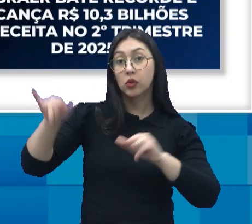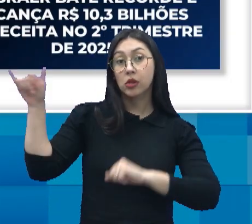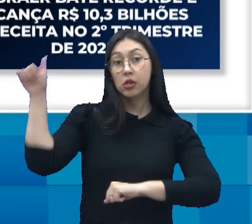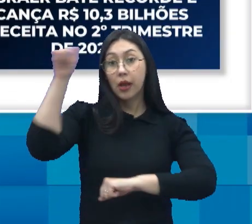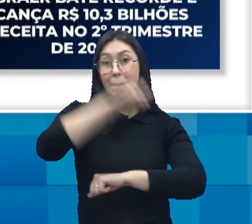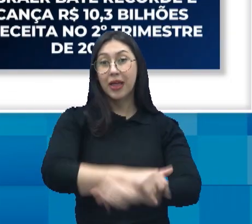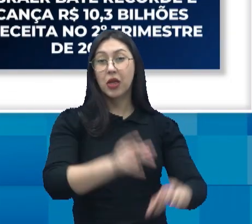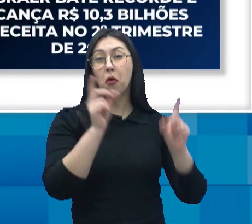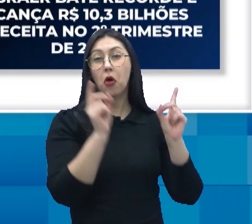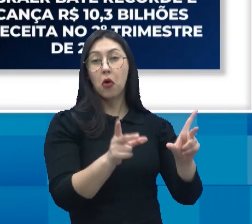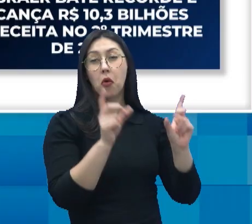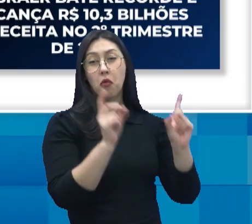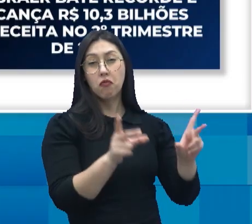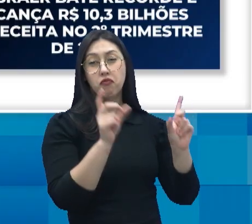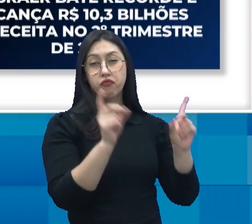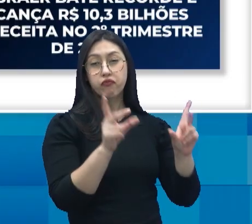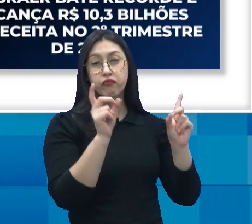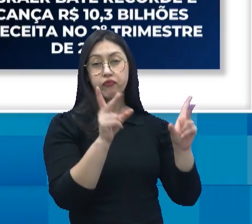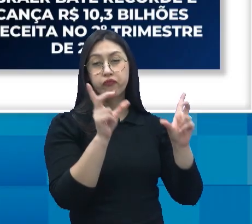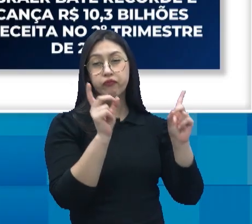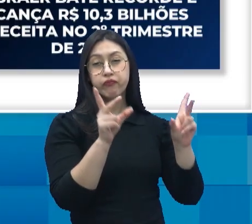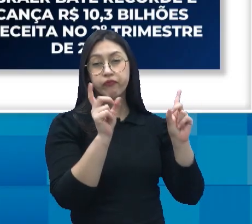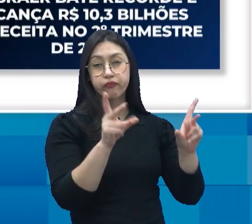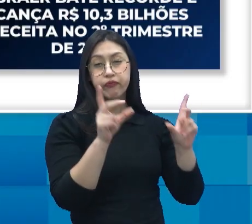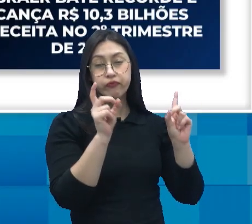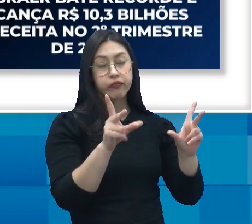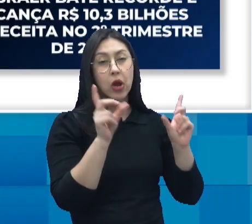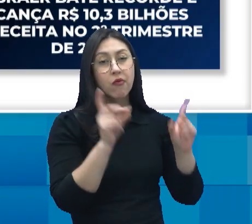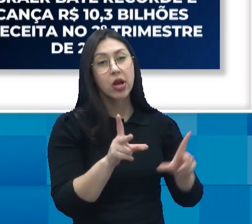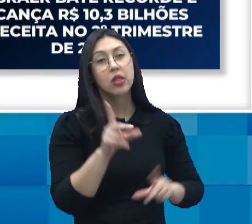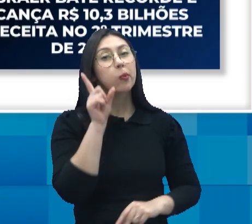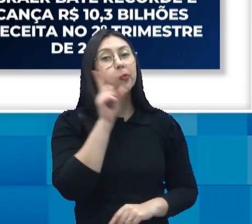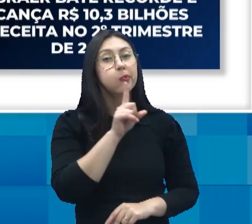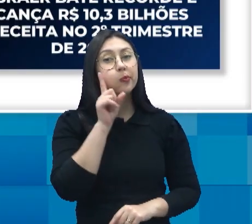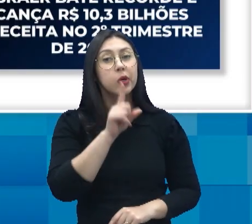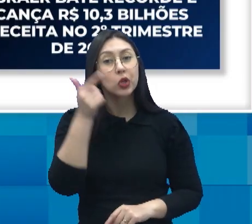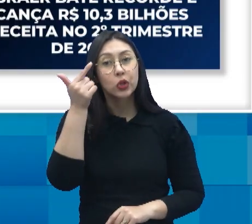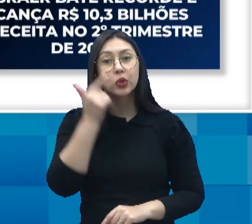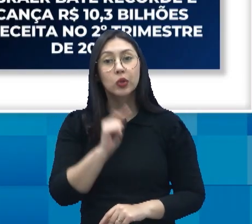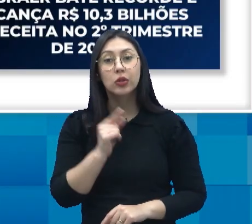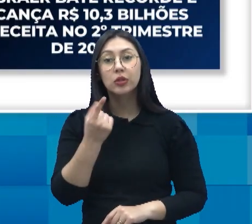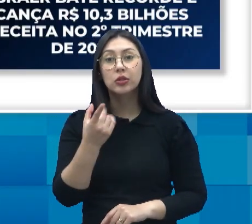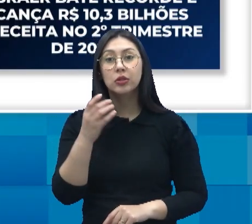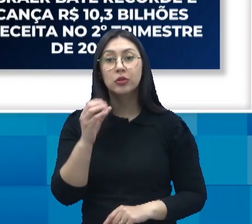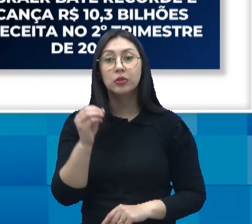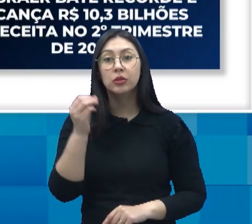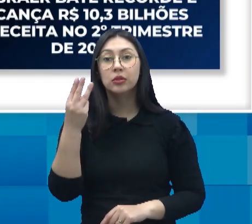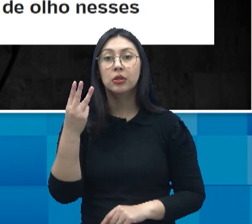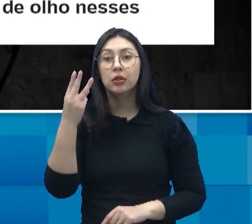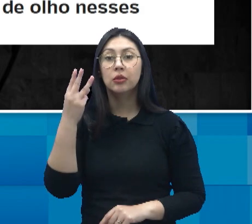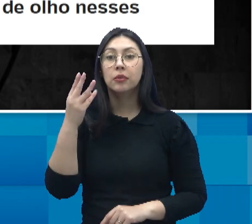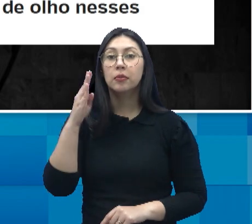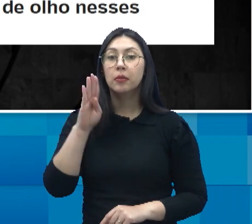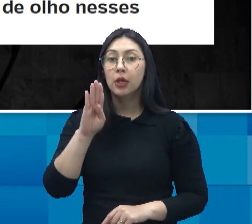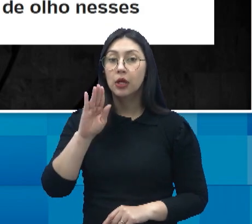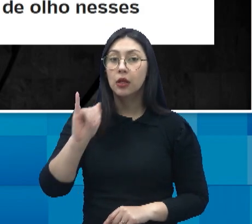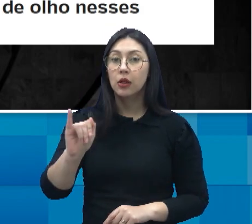recorde, alcançou 103 bilhões de receita no segundo trimestre de